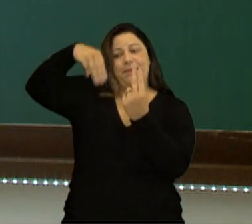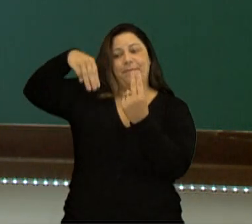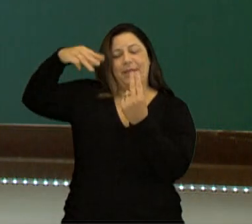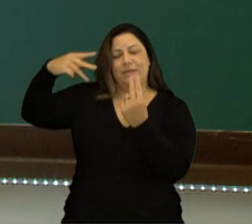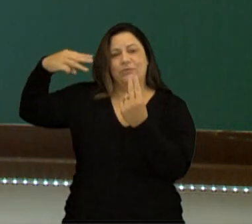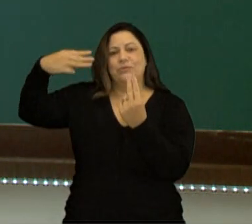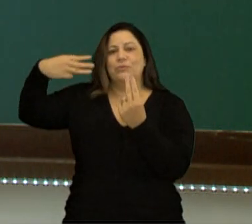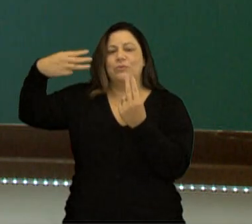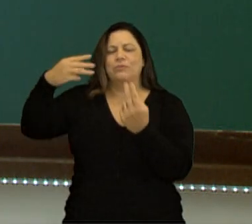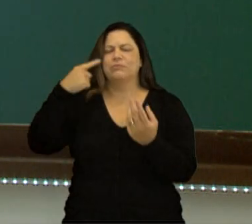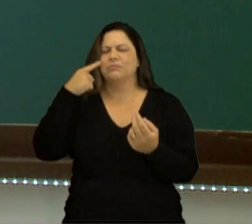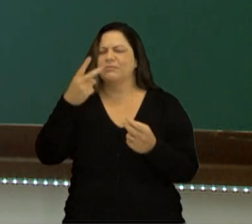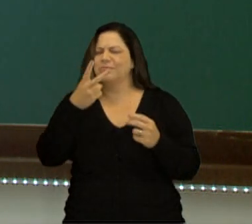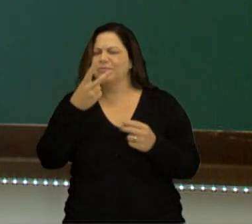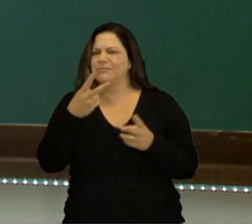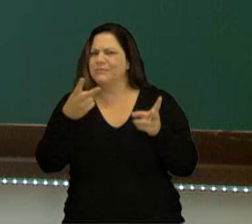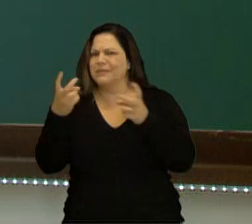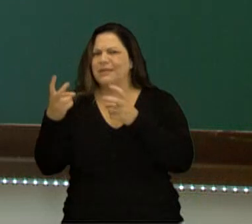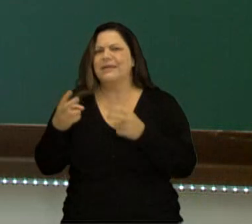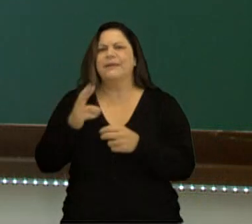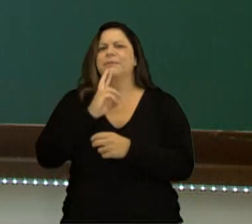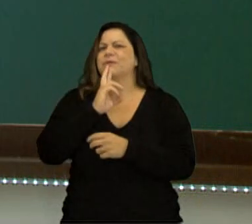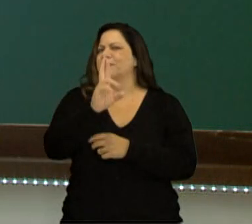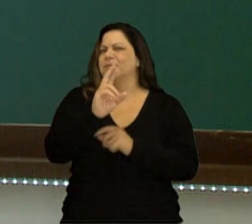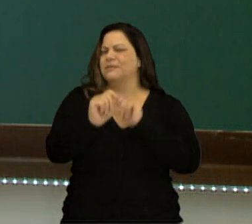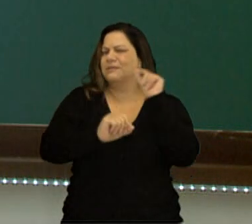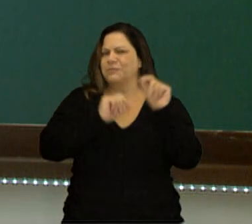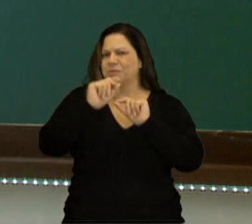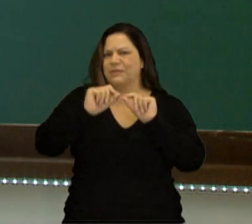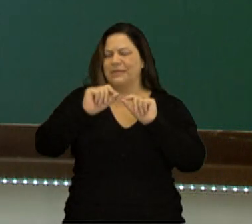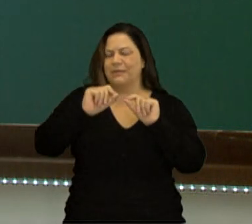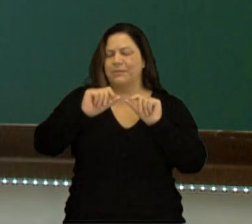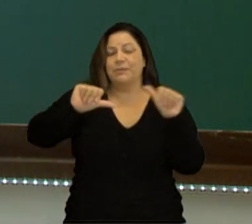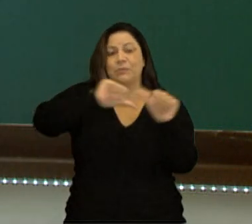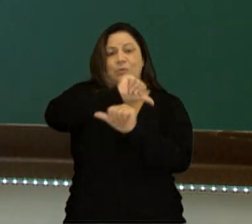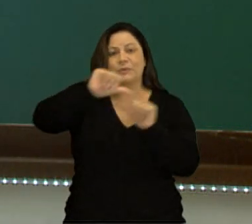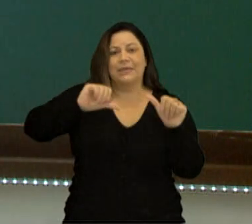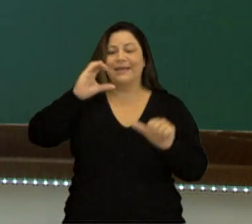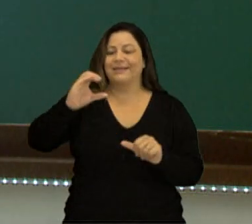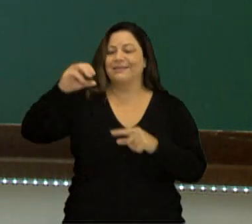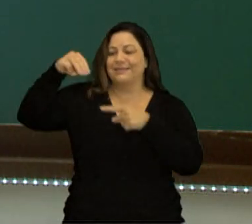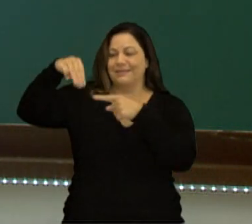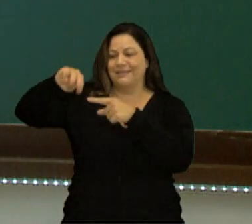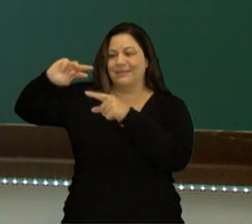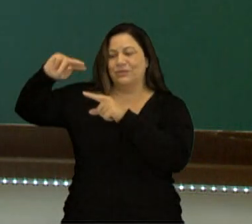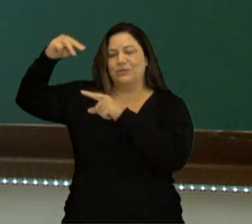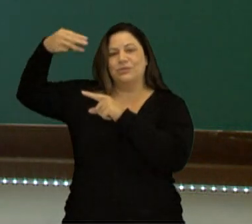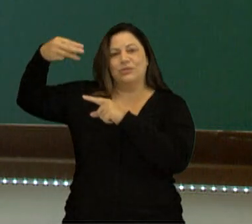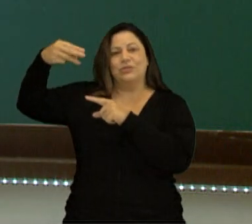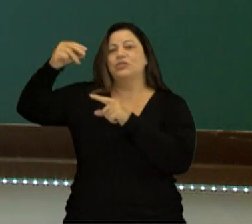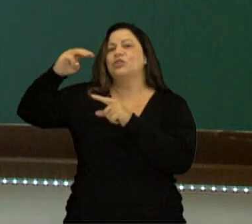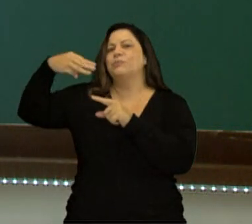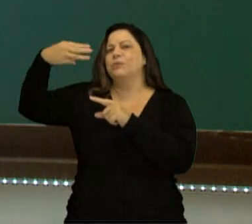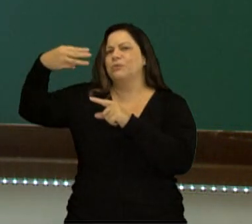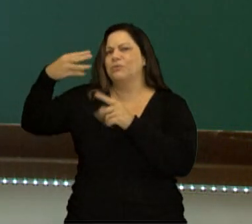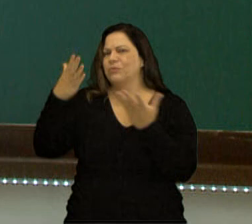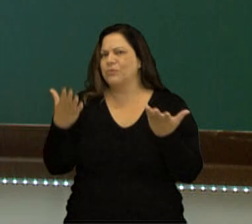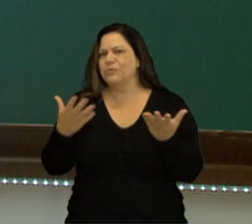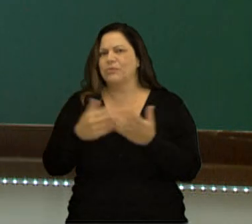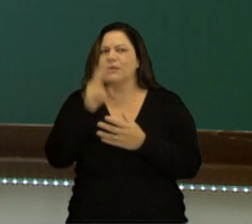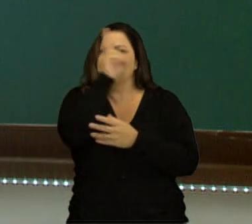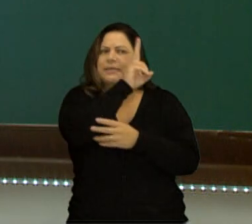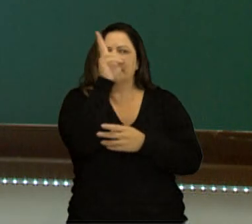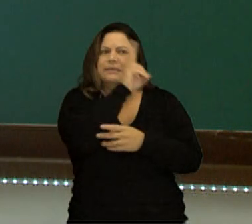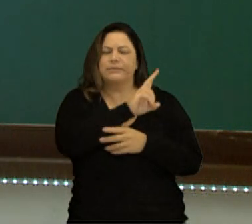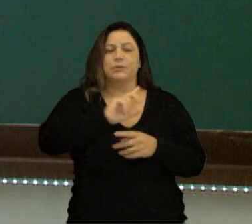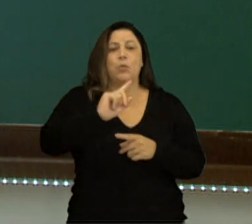enunciado que o resultado era para ser em centímetros cúbicos? Então, vamos transformar para centímetros cúbicos, lembrando que